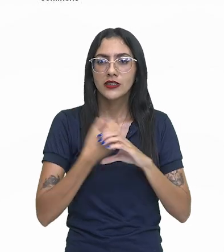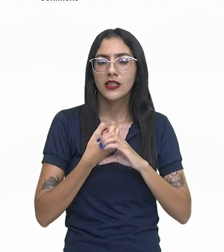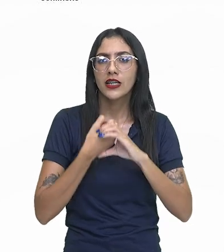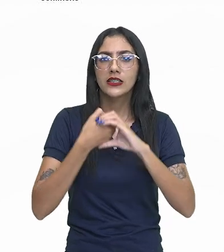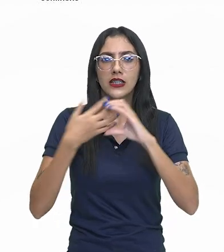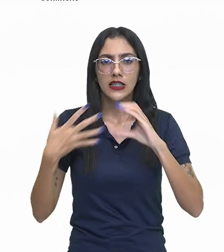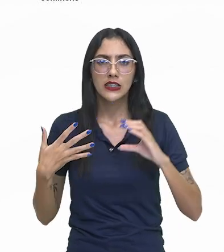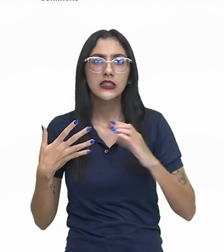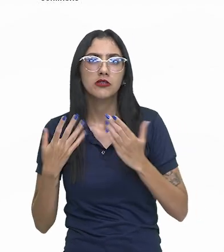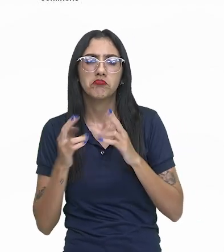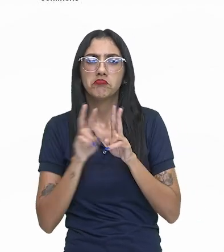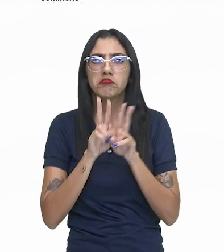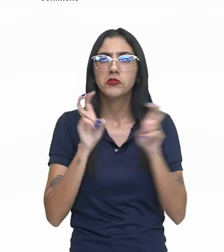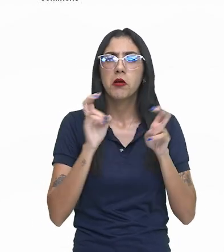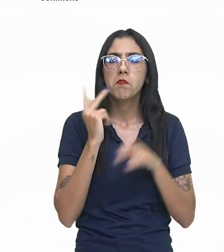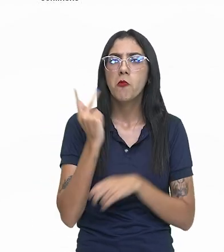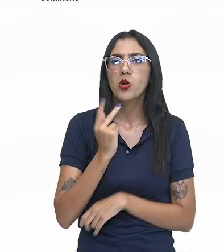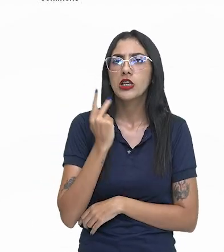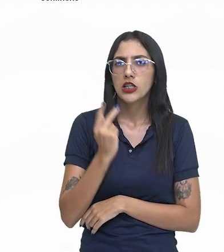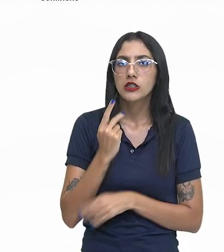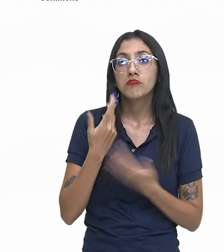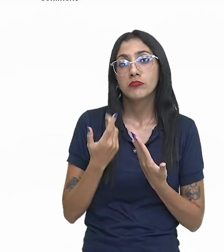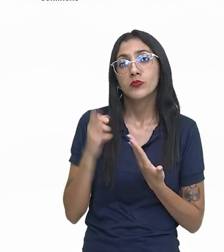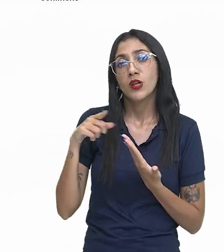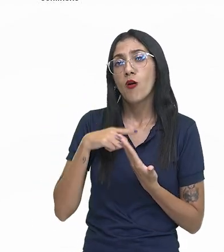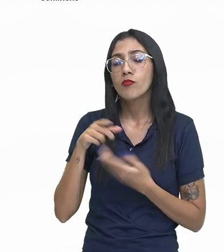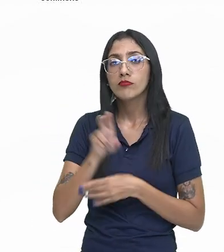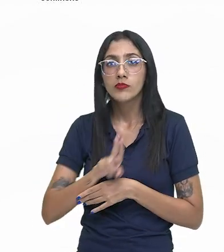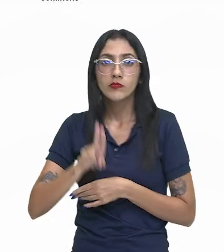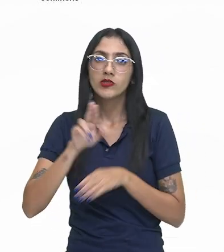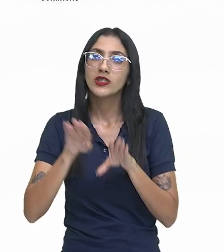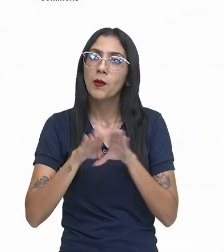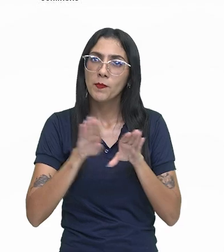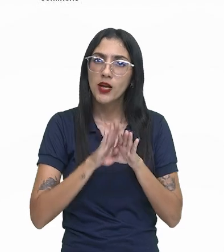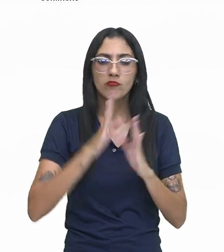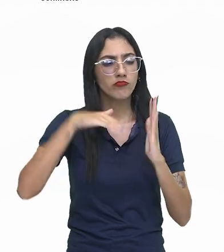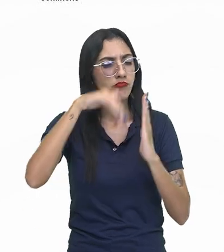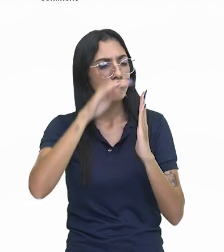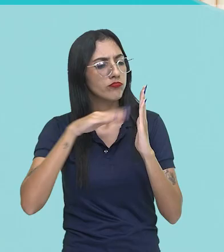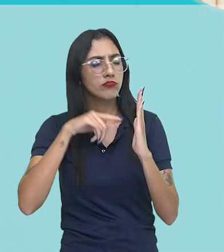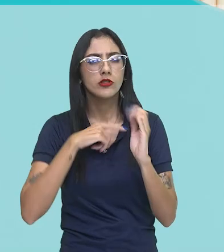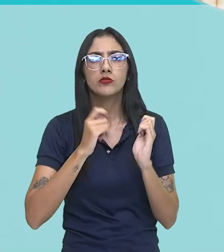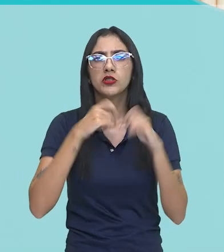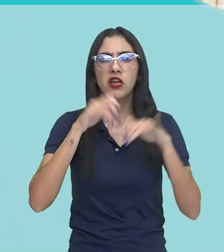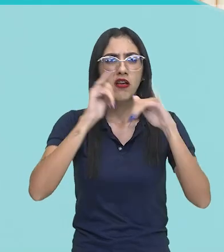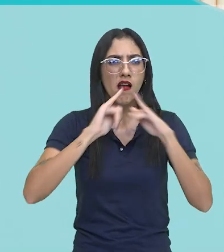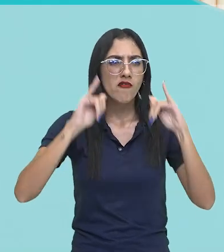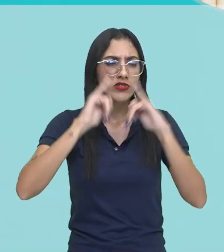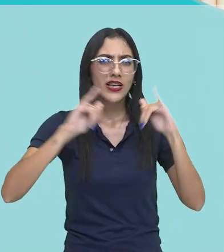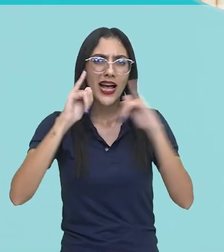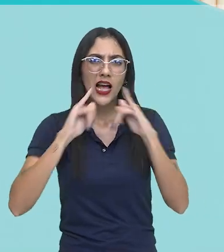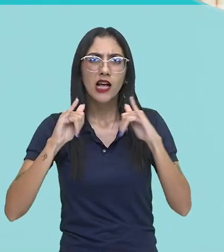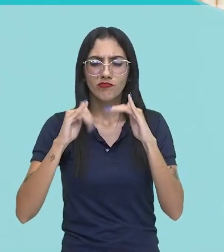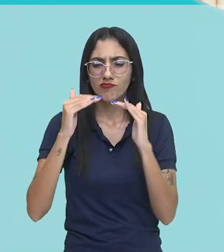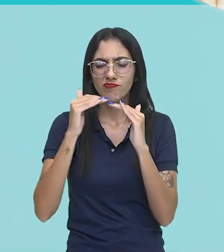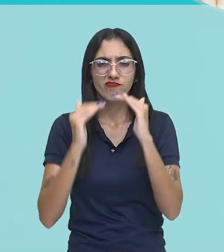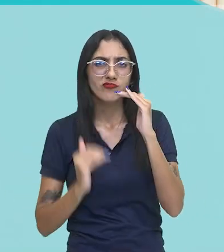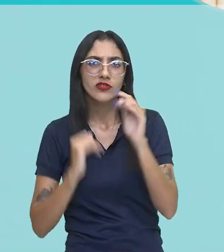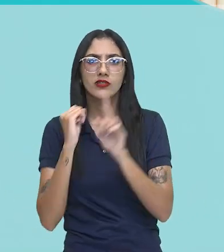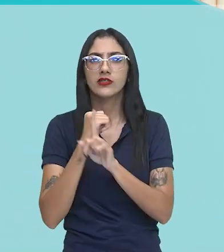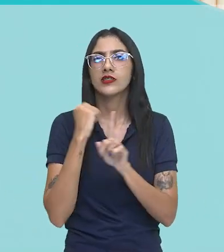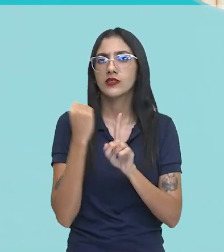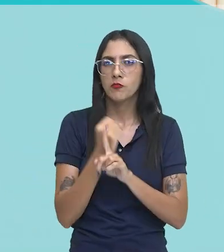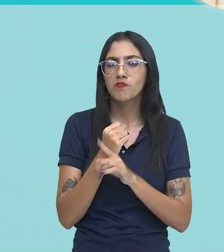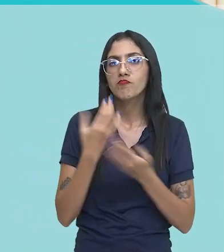da politização, eles utilizam essas obras também para fazer denúncias das desigualdades.